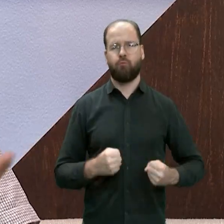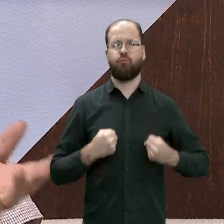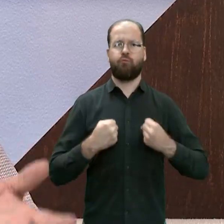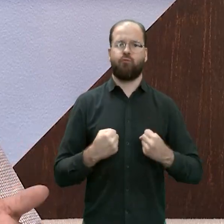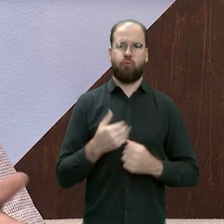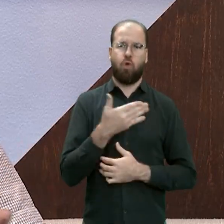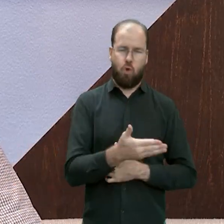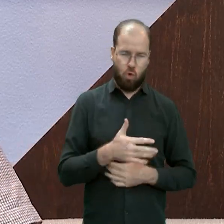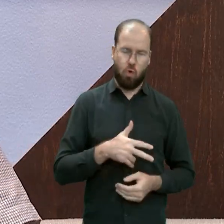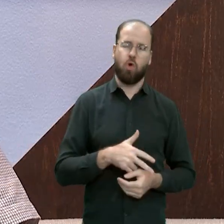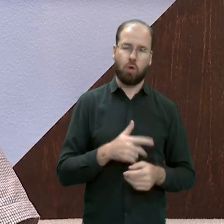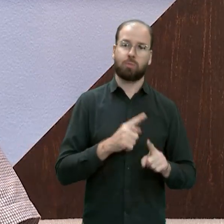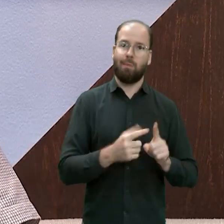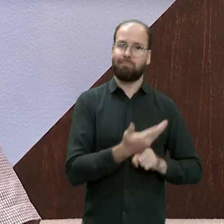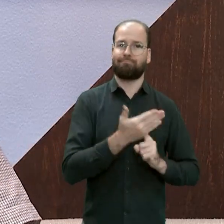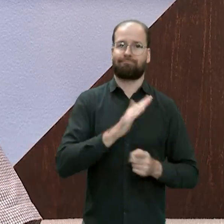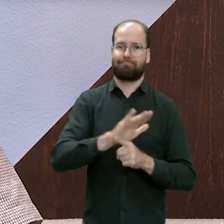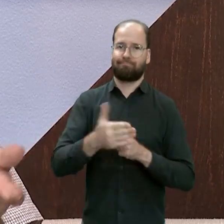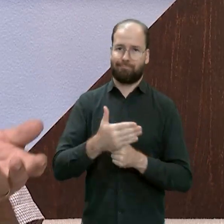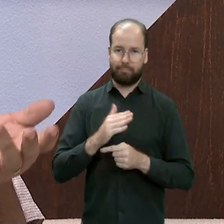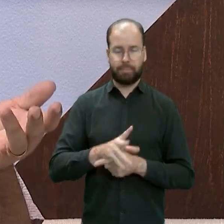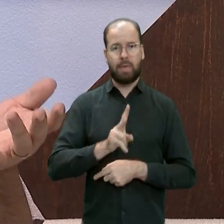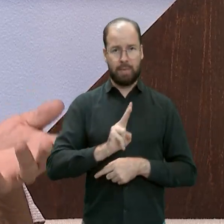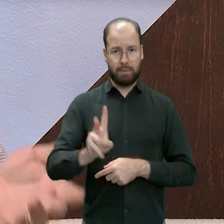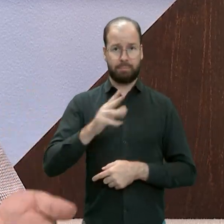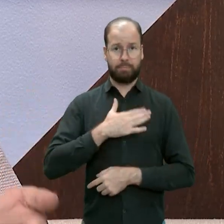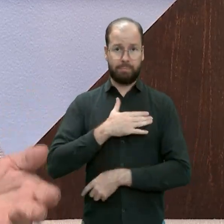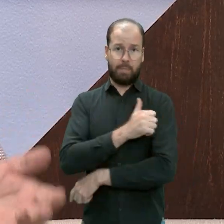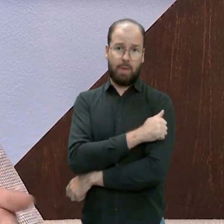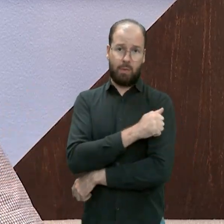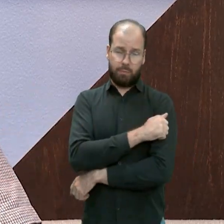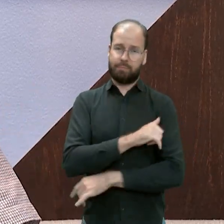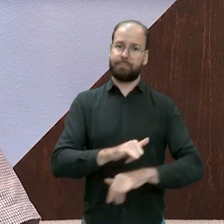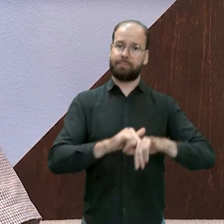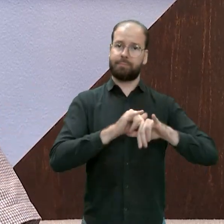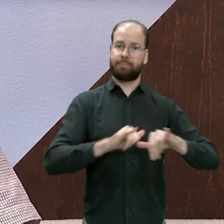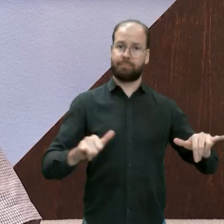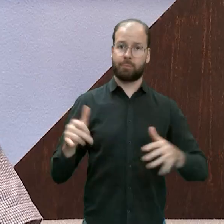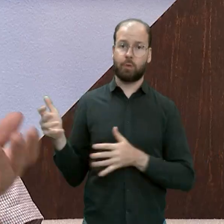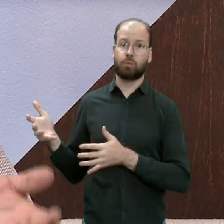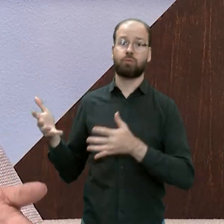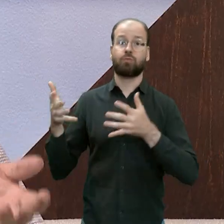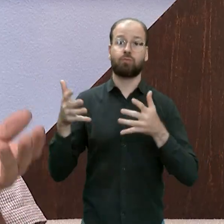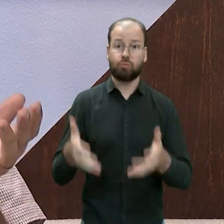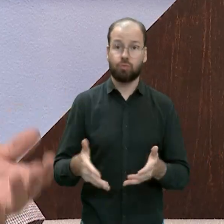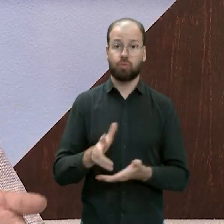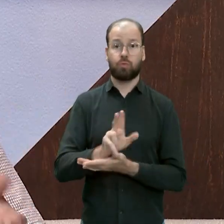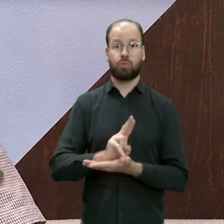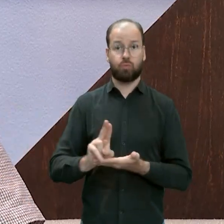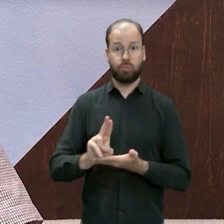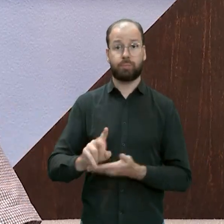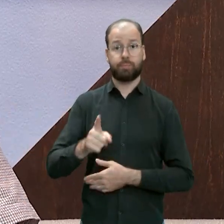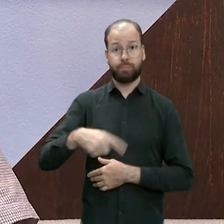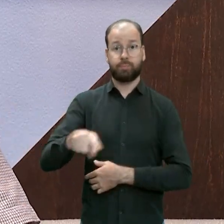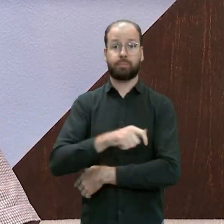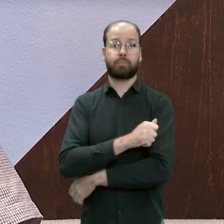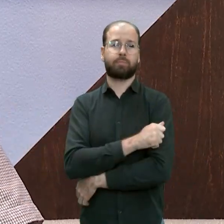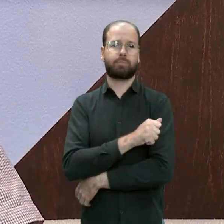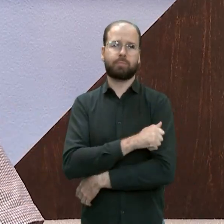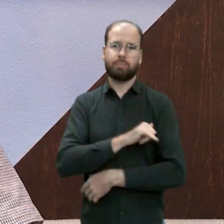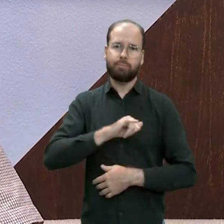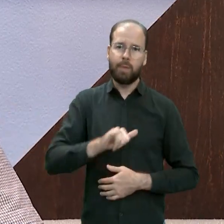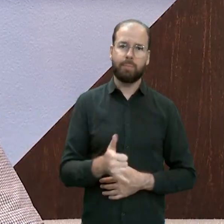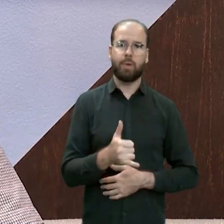minhas turmas de graduação, que desde o ingresso na universidade os alunos têm que aproveitar as